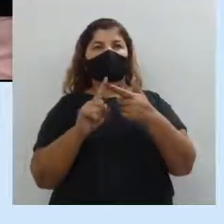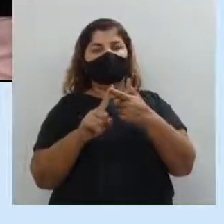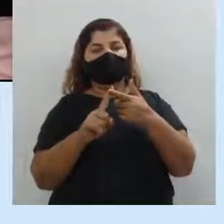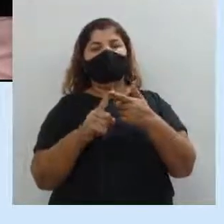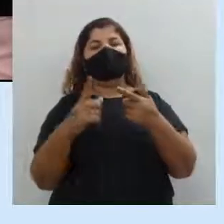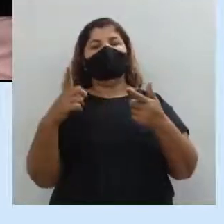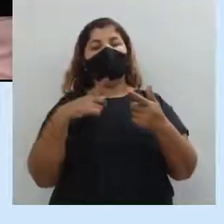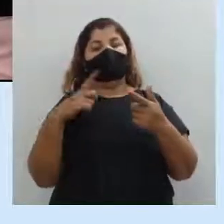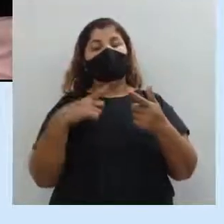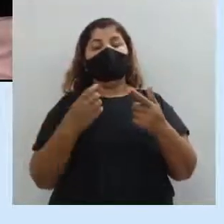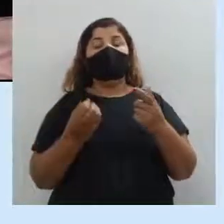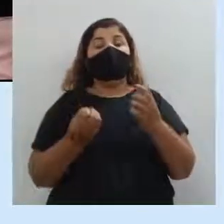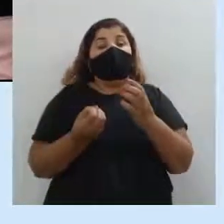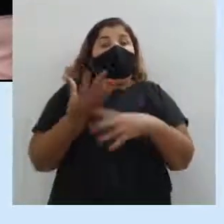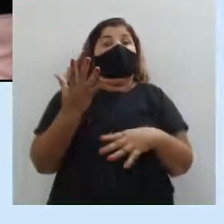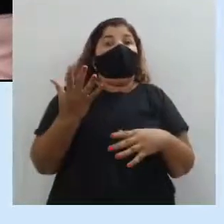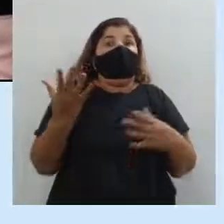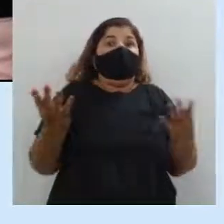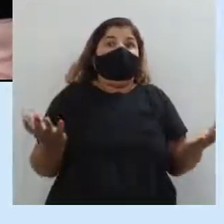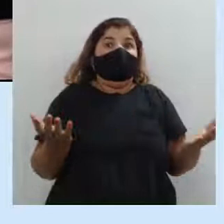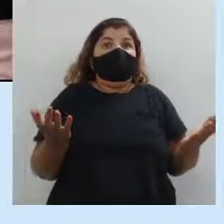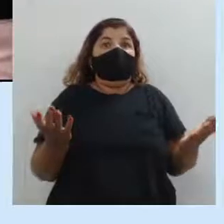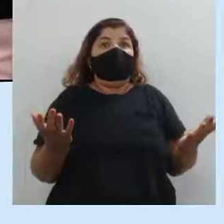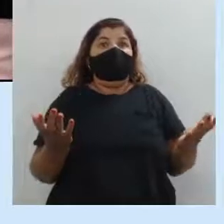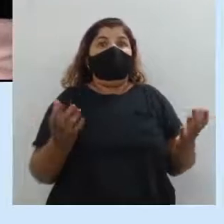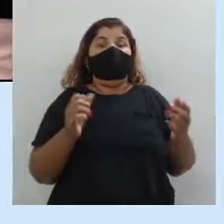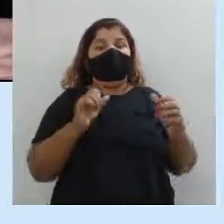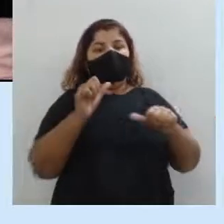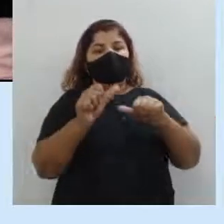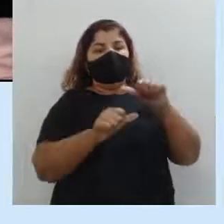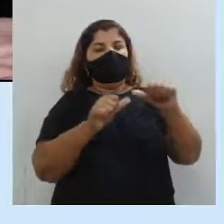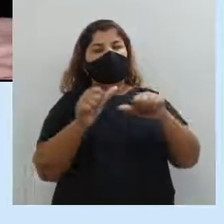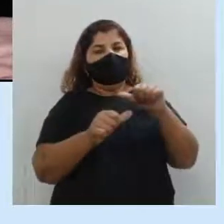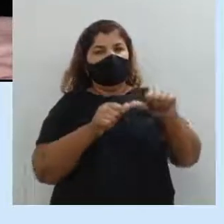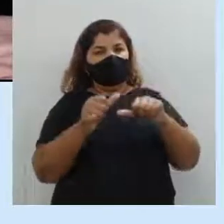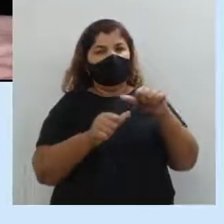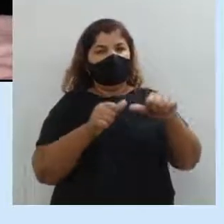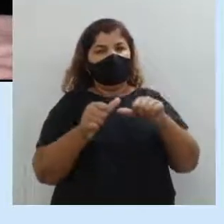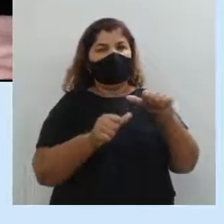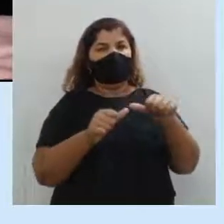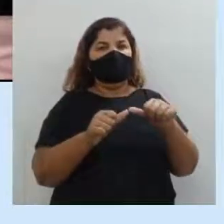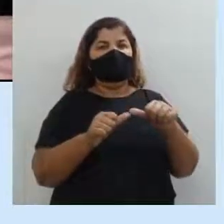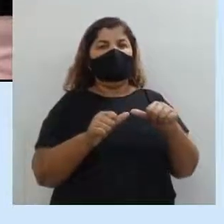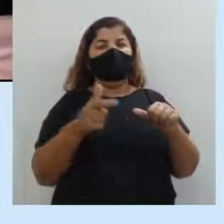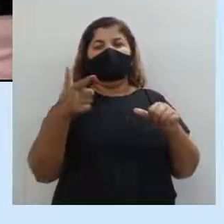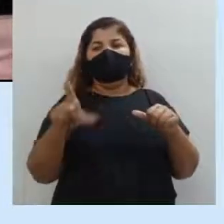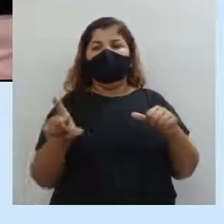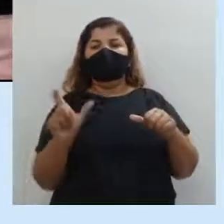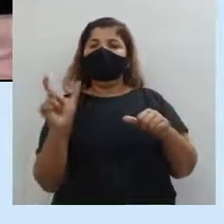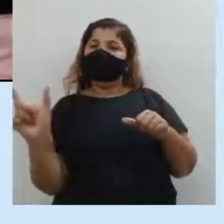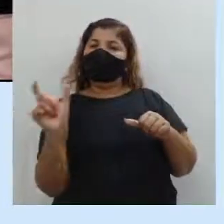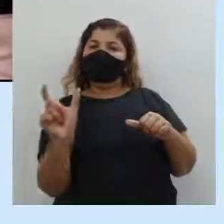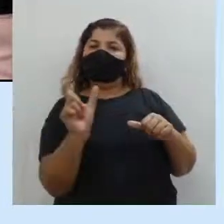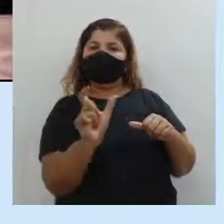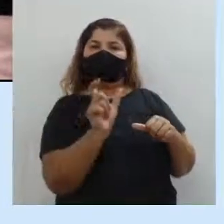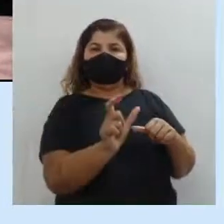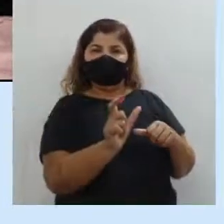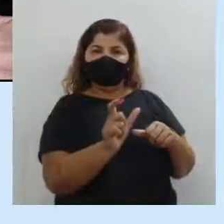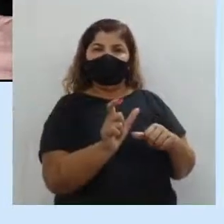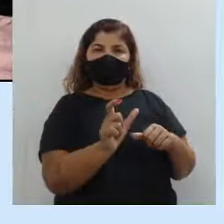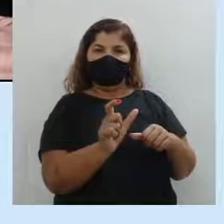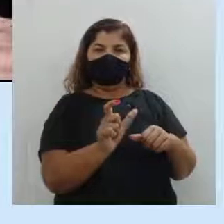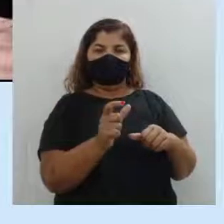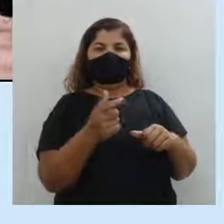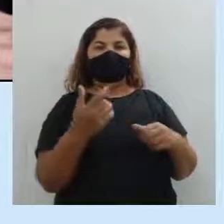circunstancializador. Modificador porque ele vai modificar outras classes de palavras. Que outras classes